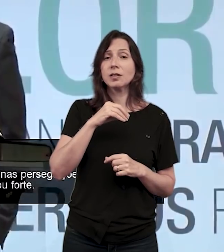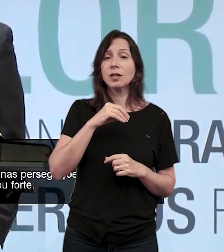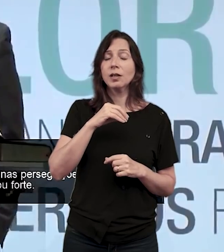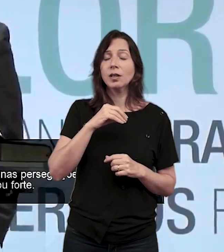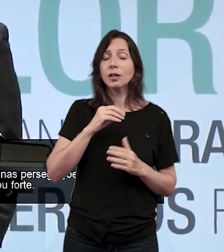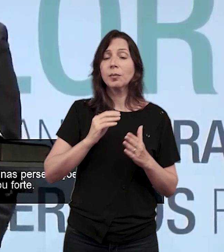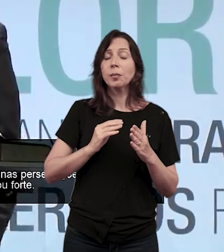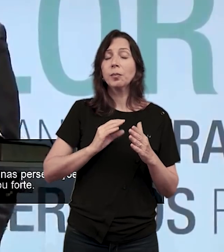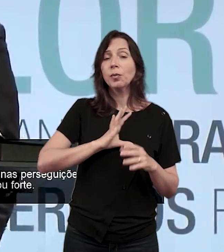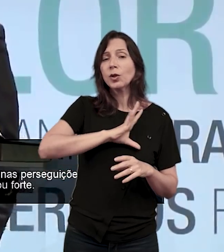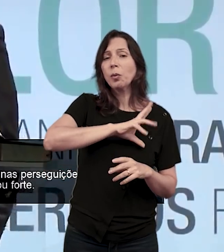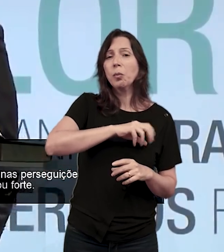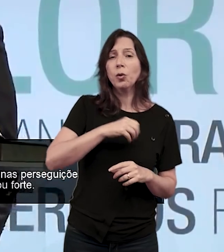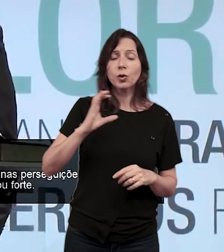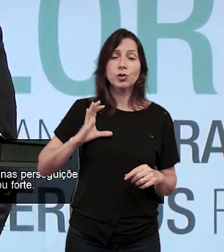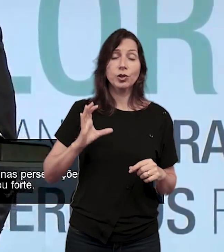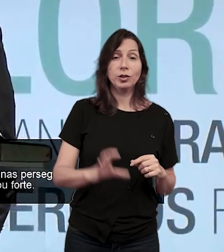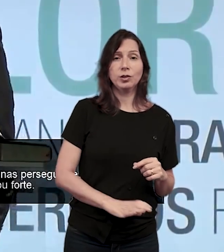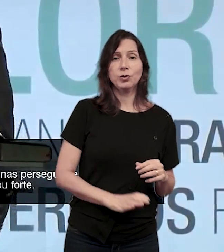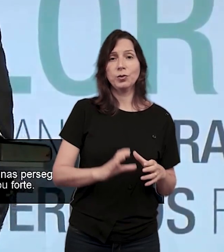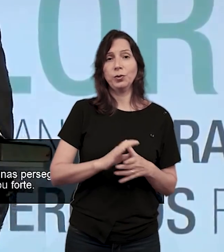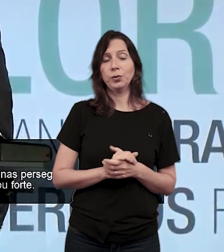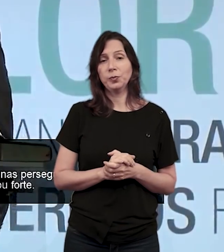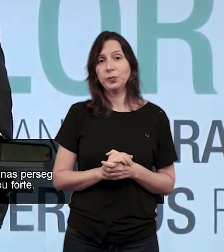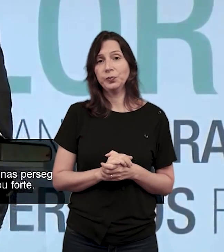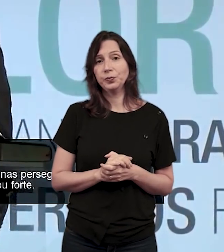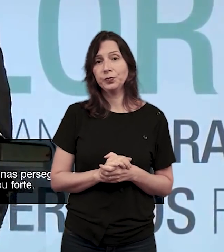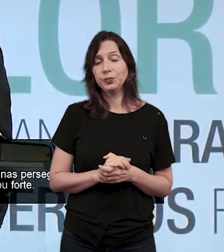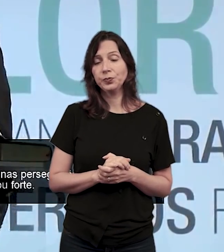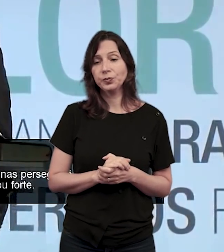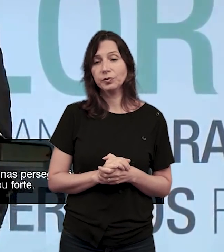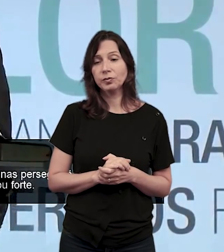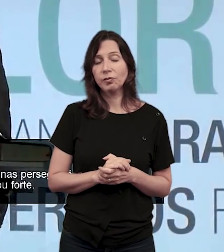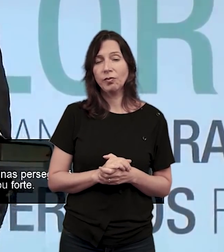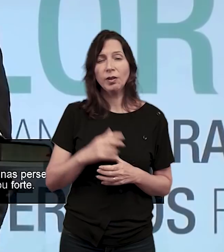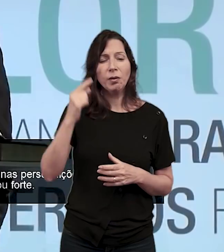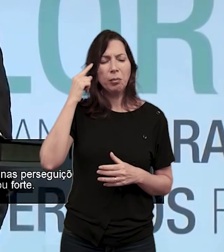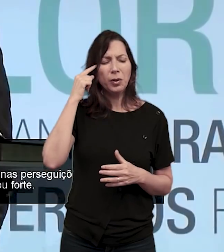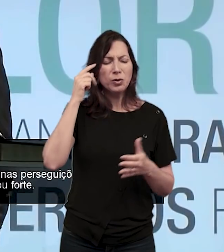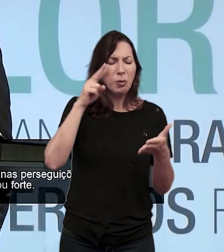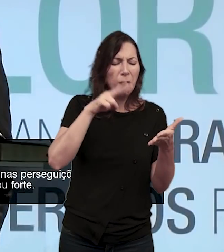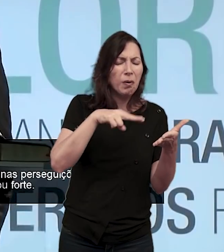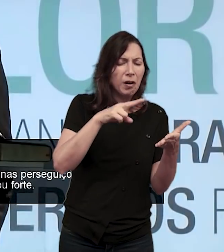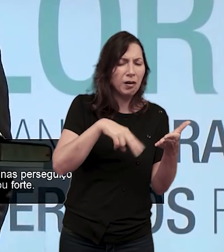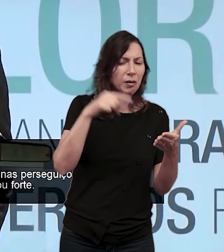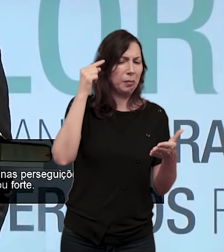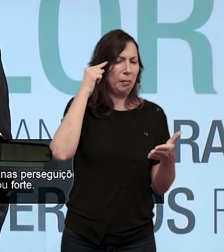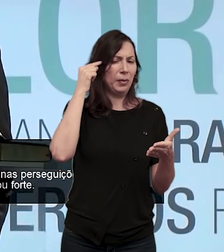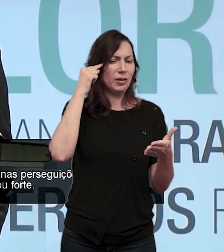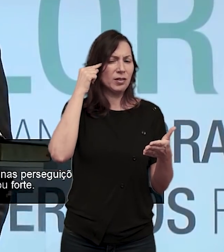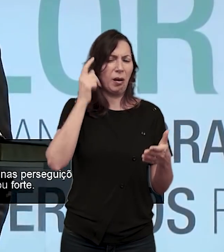Cristo. Amados irmãos, qualquer pessoa que lê um texto desse, não sendo um crente, fala: esse cara é doido.